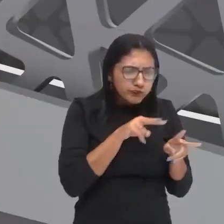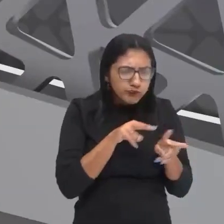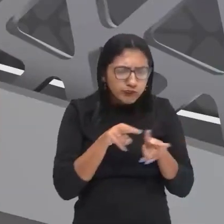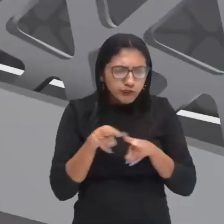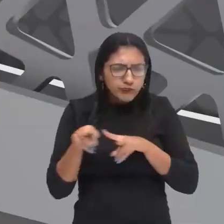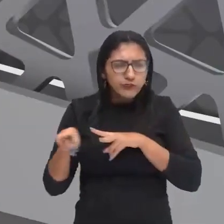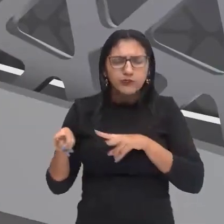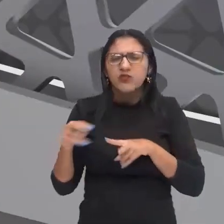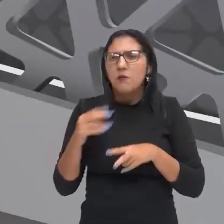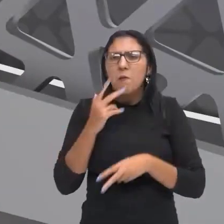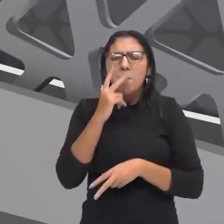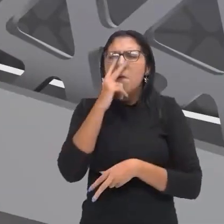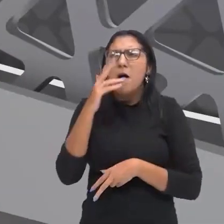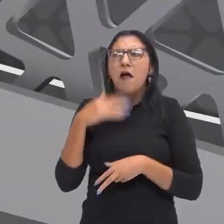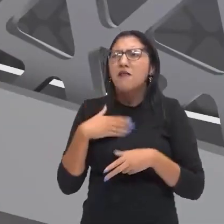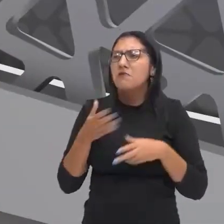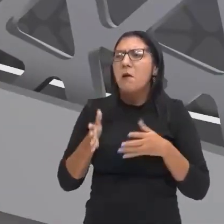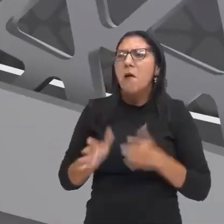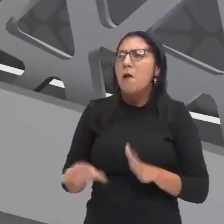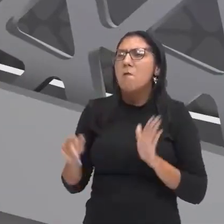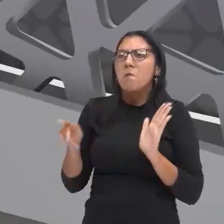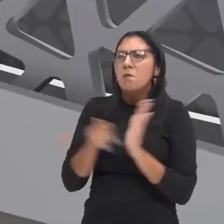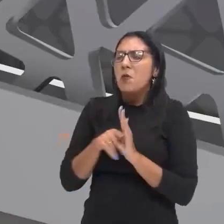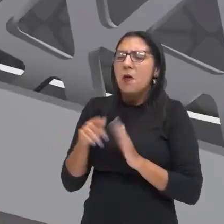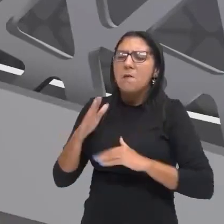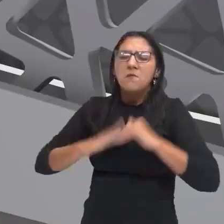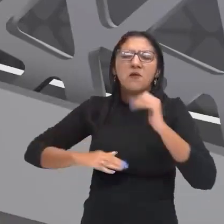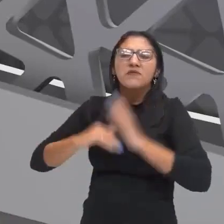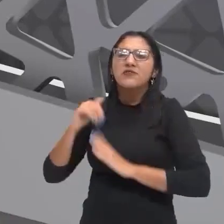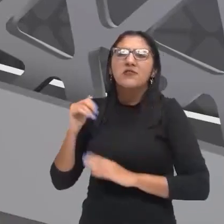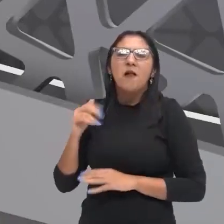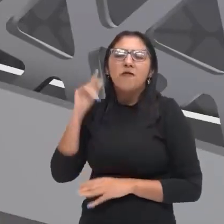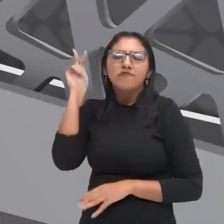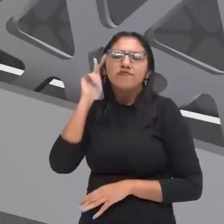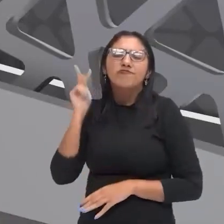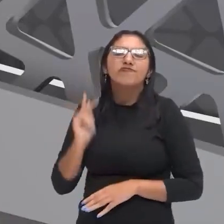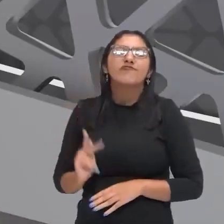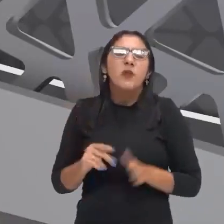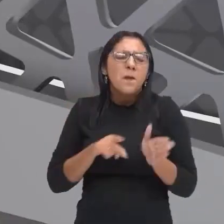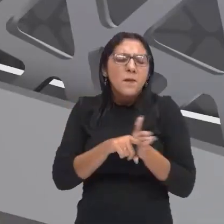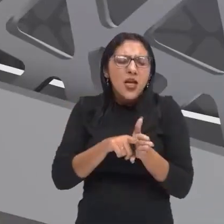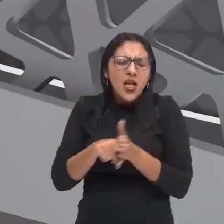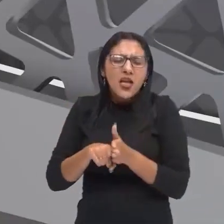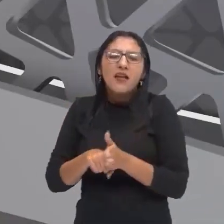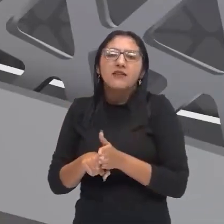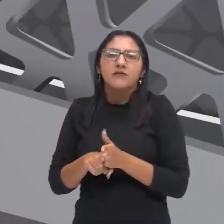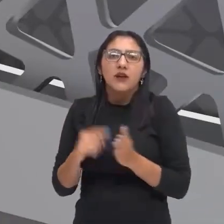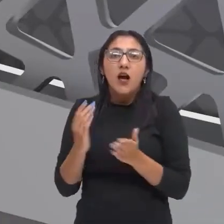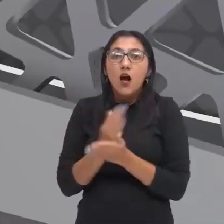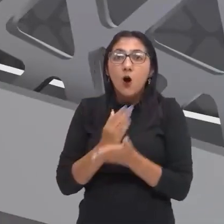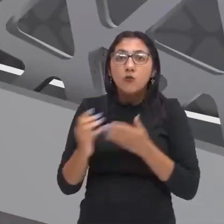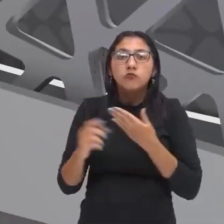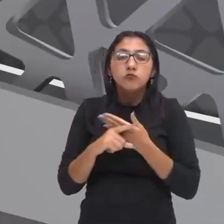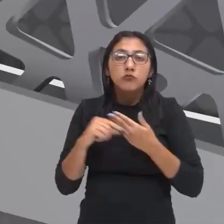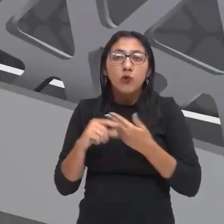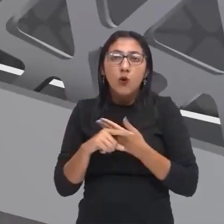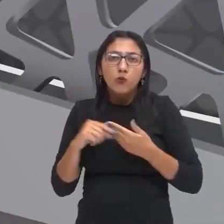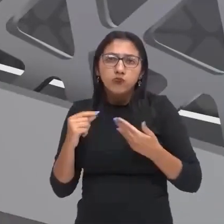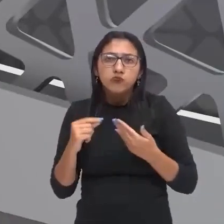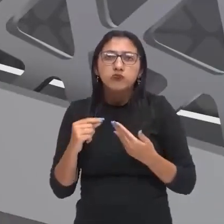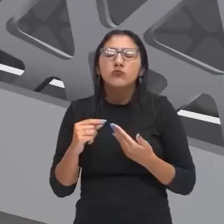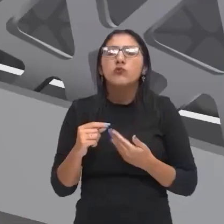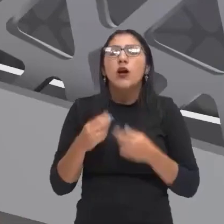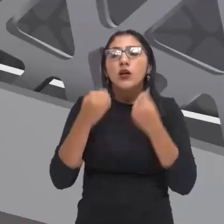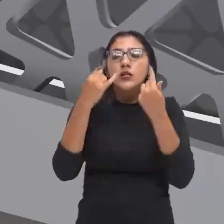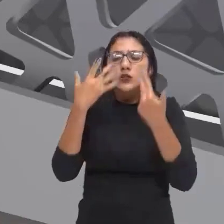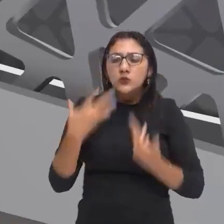historiadora e só descobri isso depois, porque muitos historiadores falam que a história é a arte de conversar com os mortos.